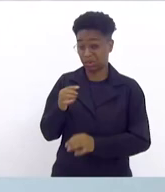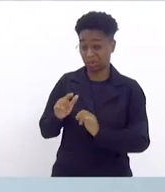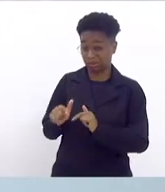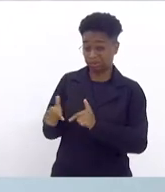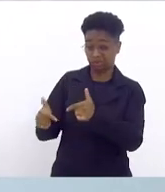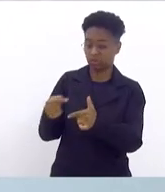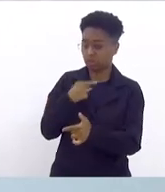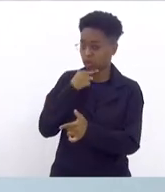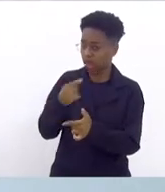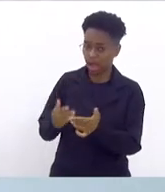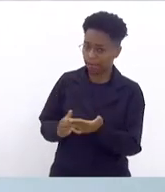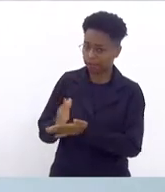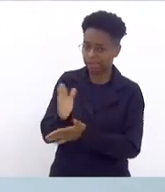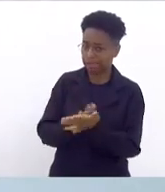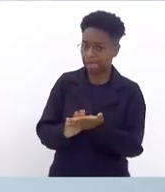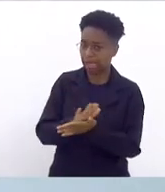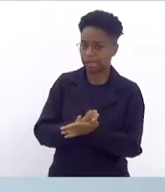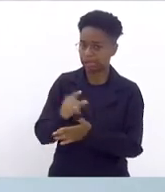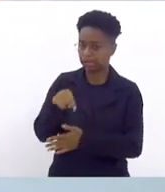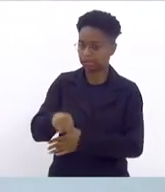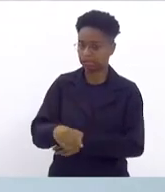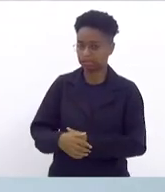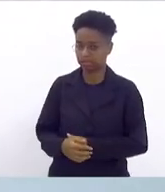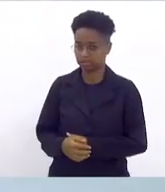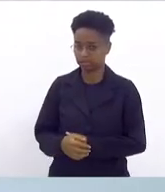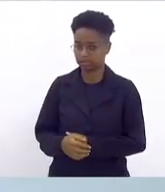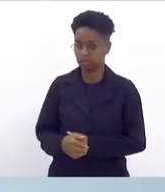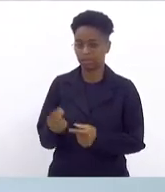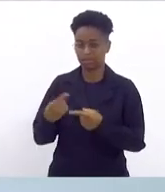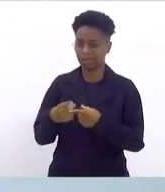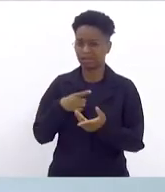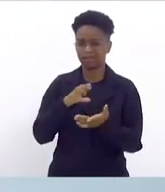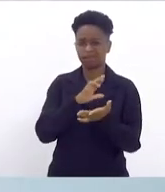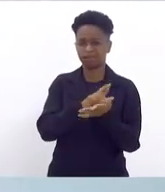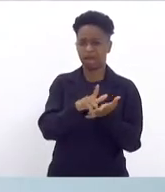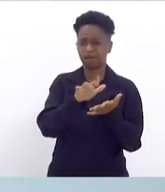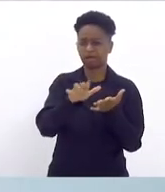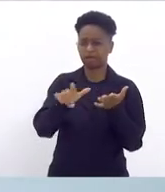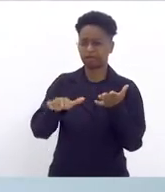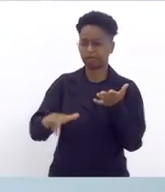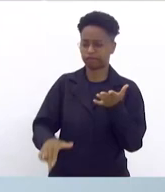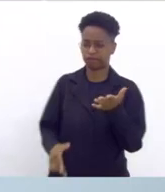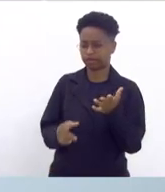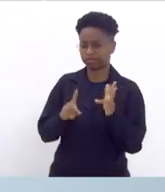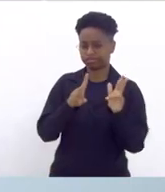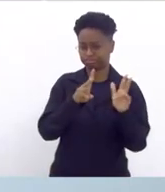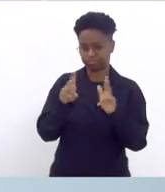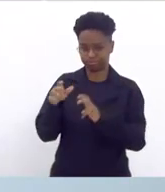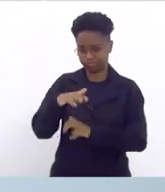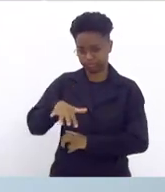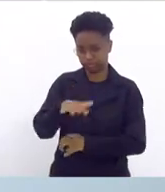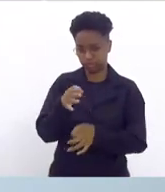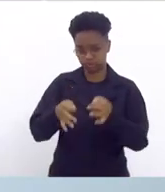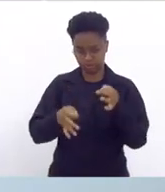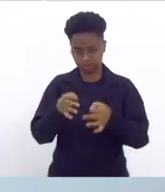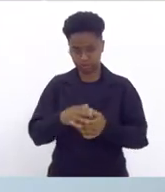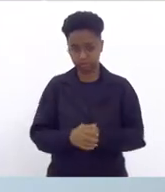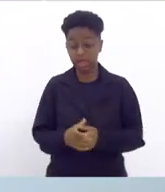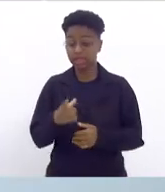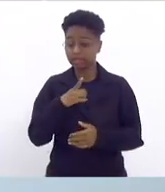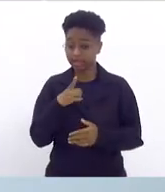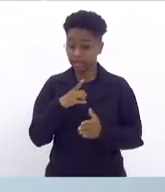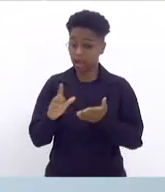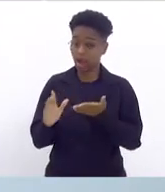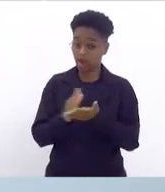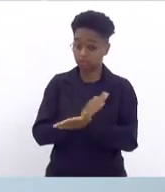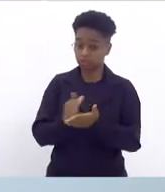consigo aprovar aqui dentro. Porque lá diversas correntes lá do judiciário. Bom, tem decreto-lei